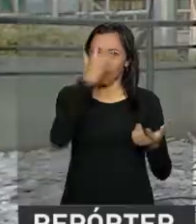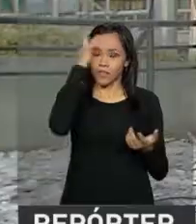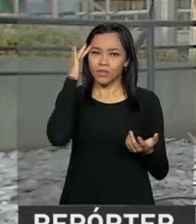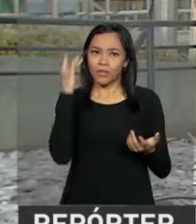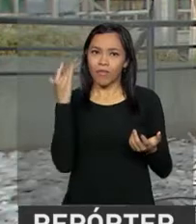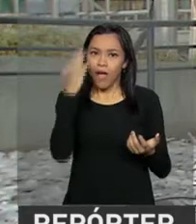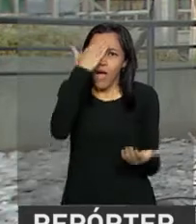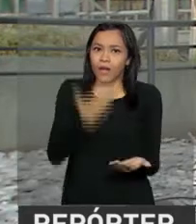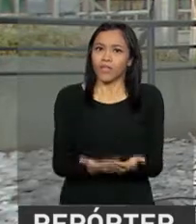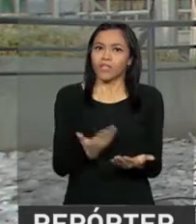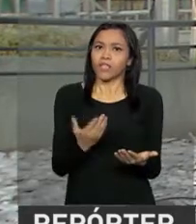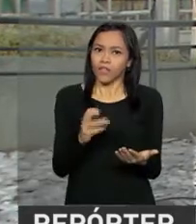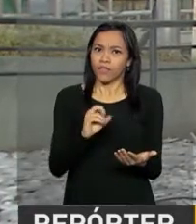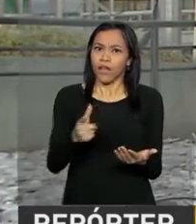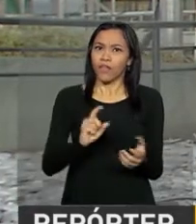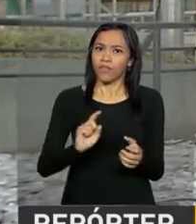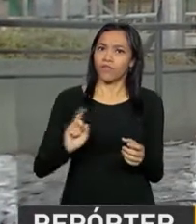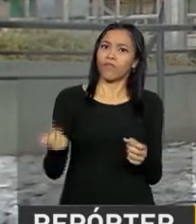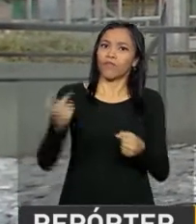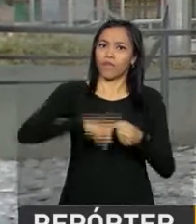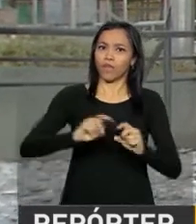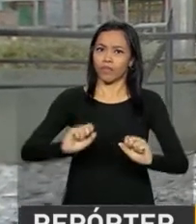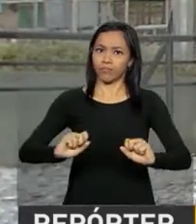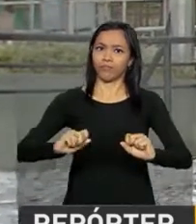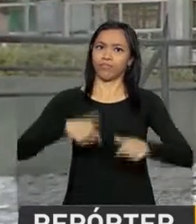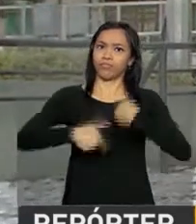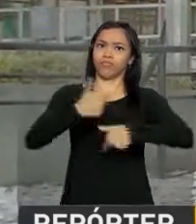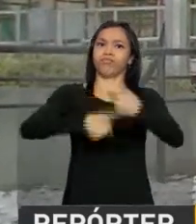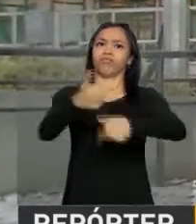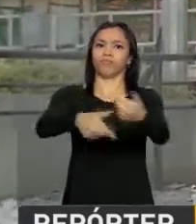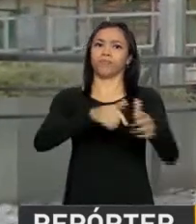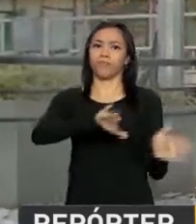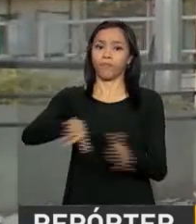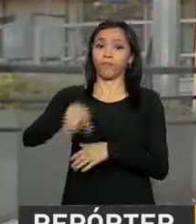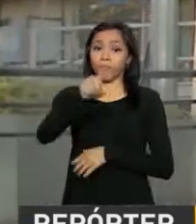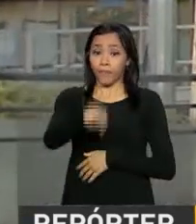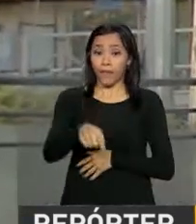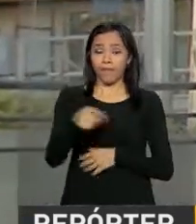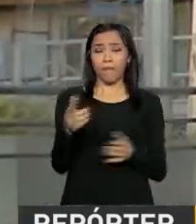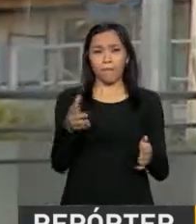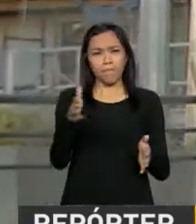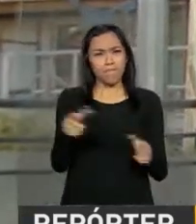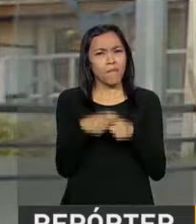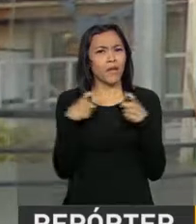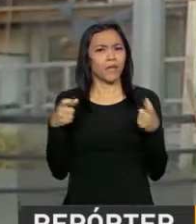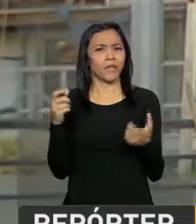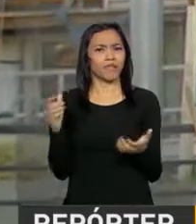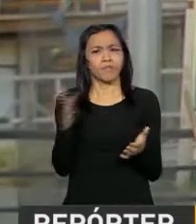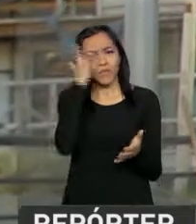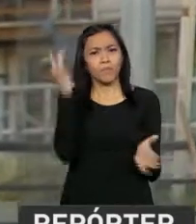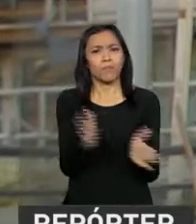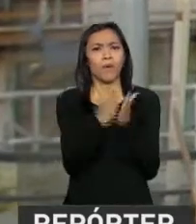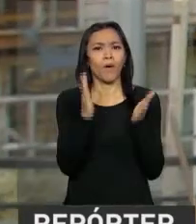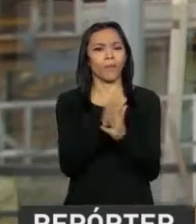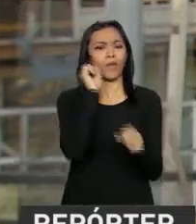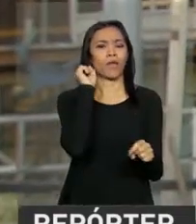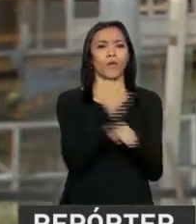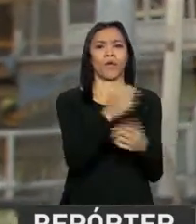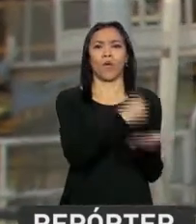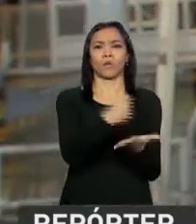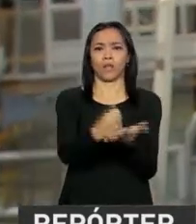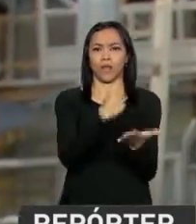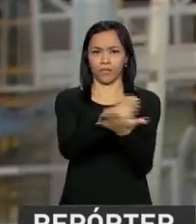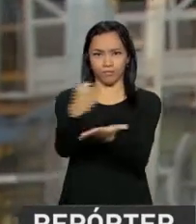aumentou. A construção civil é a área que mais emprega trabalhadores de baixa renda em todo o país. O governo aposta no setor